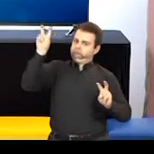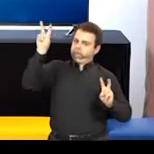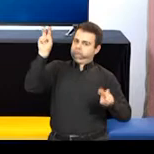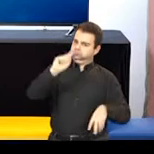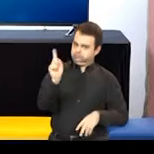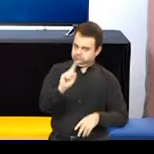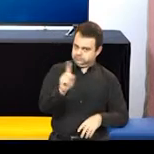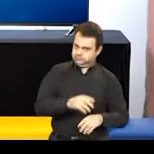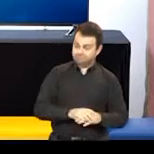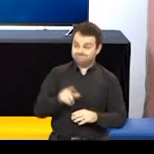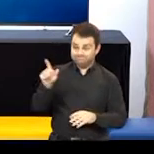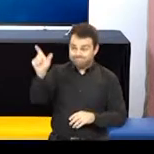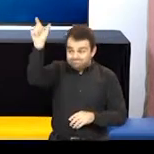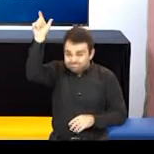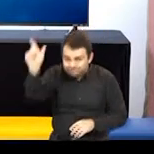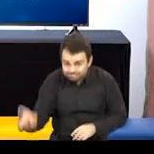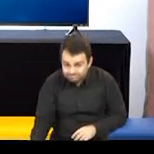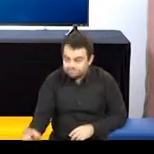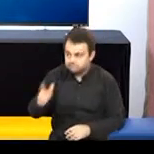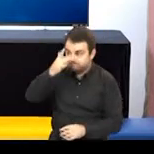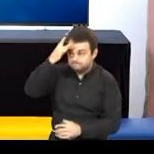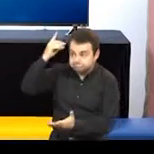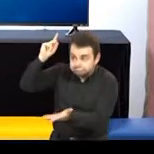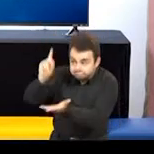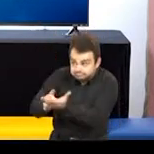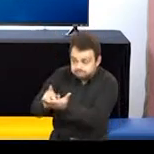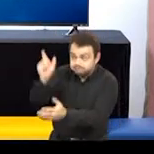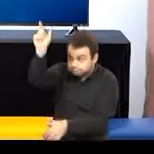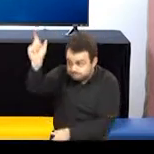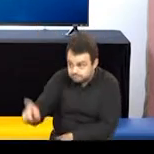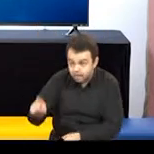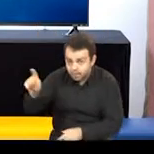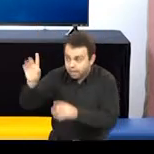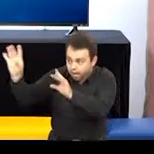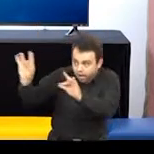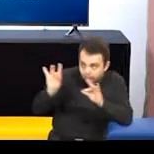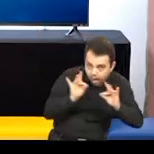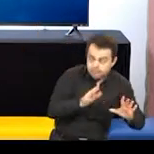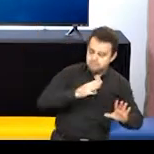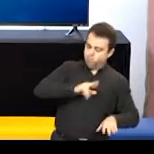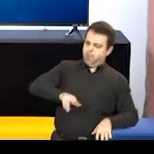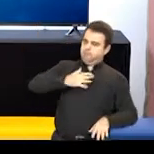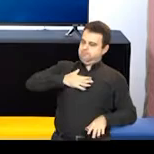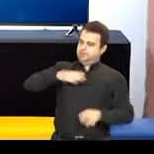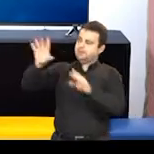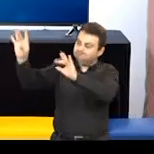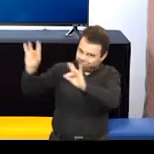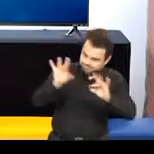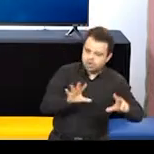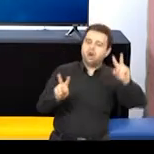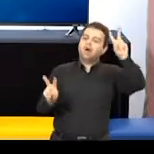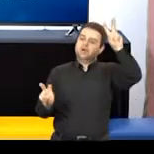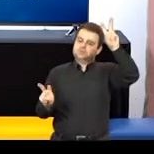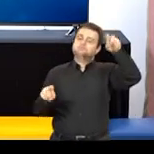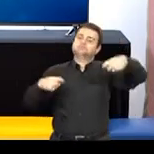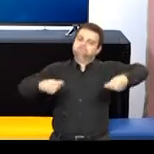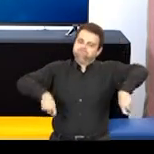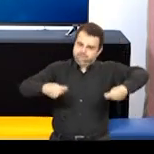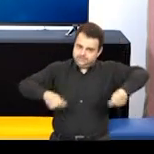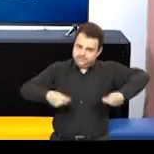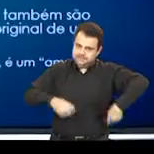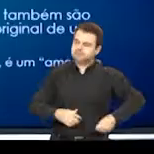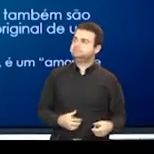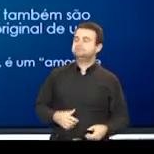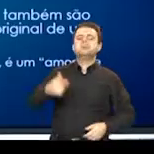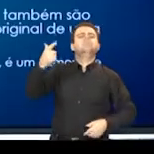eu escrevi no texto são realmente as palavras dos outros e não a minha palavra. O outro uso de aspas que a gente vai falar aqui